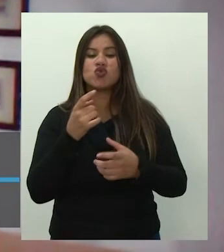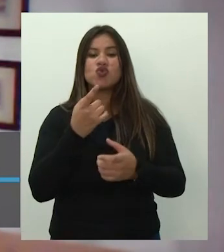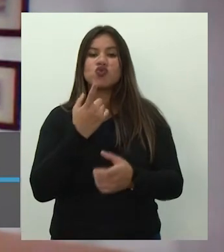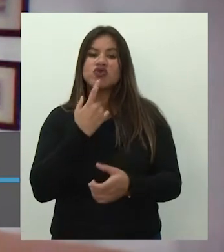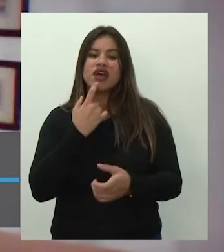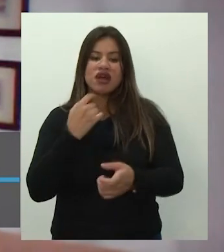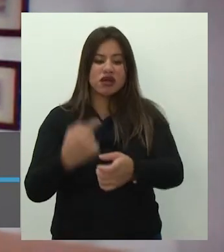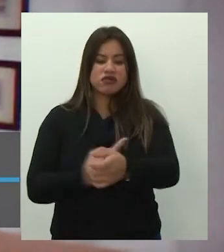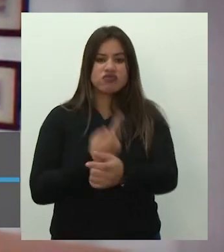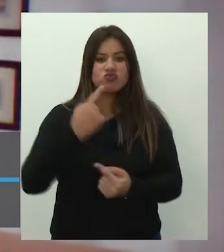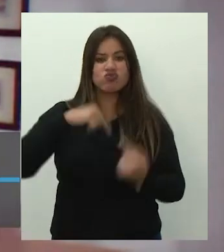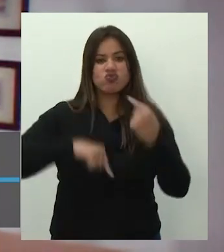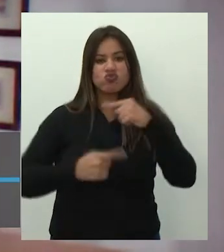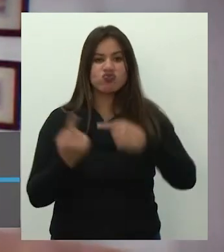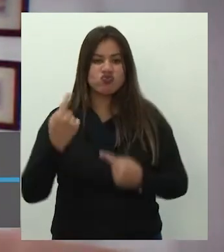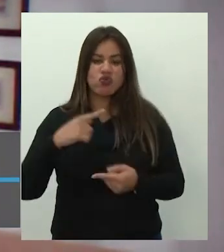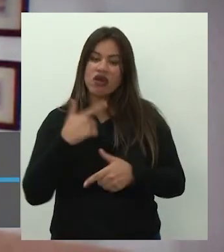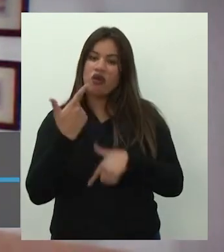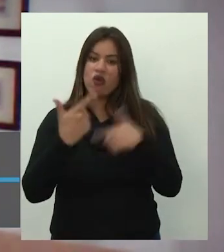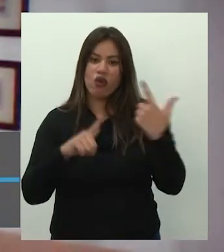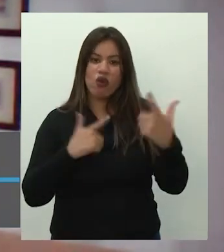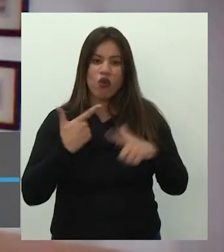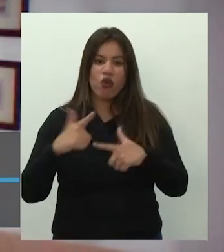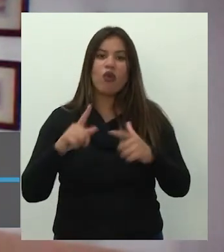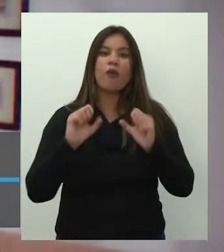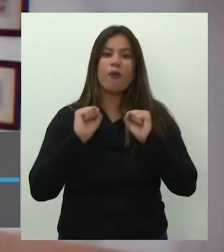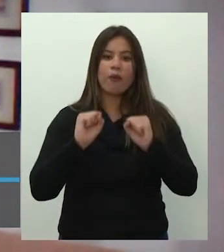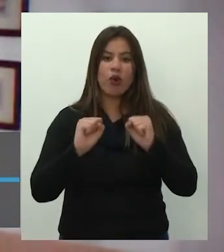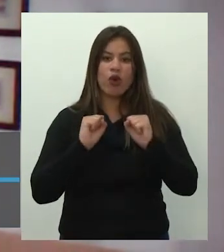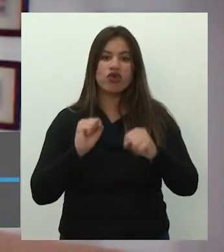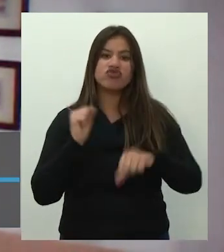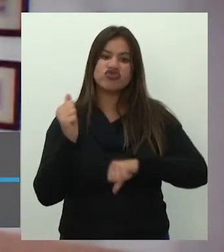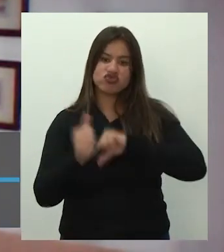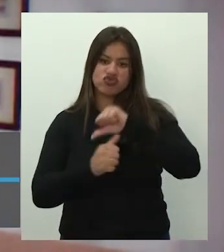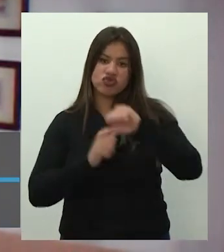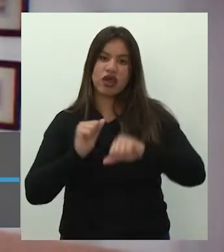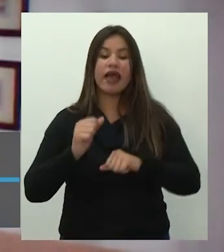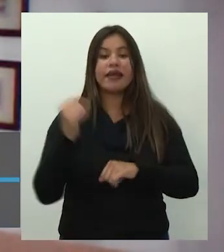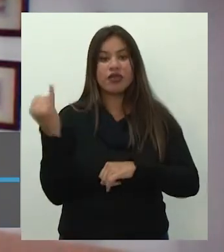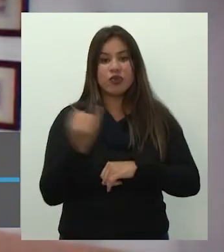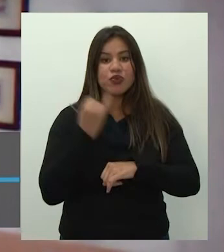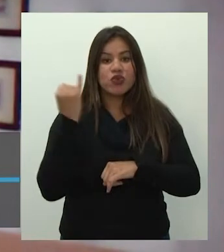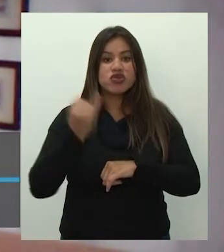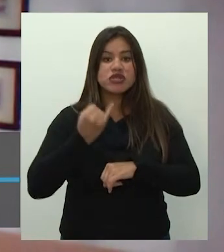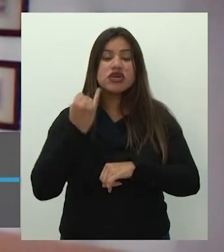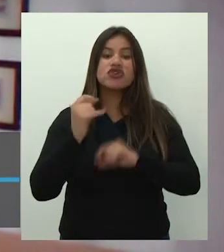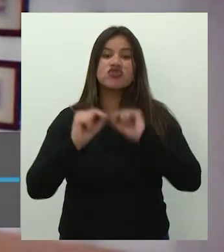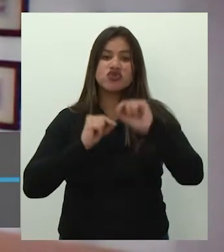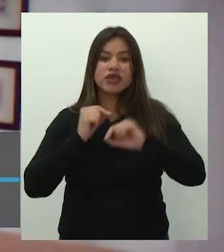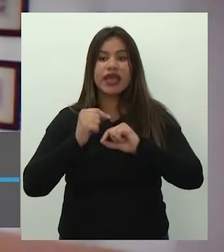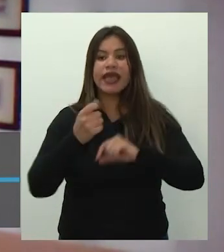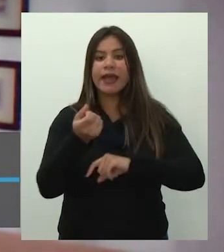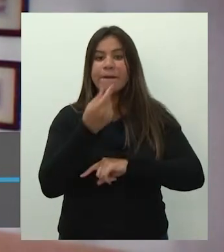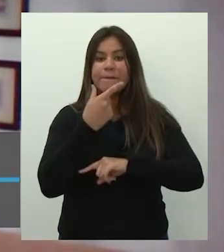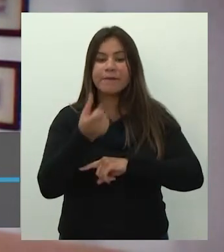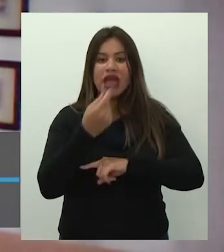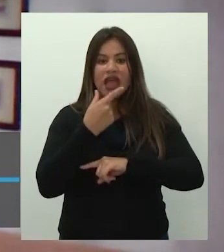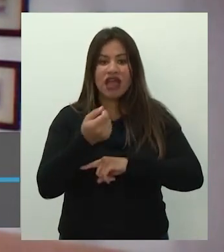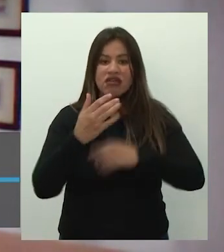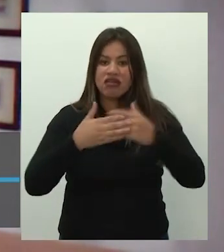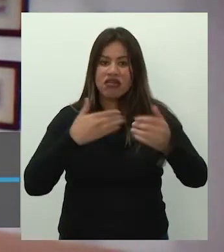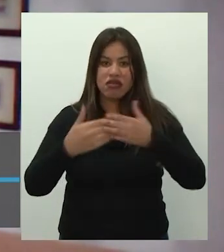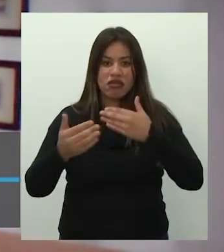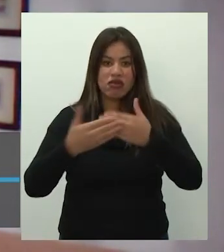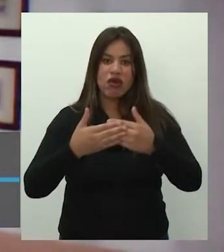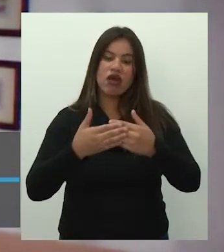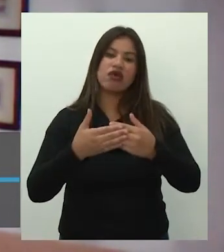sangue, enfim, outras coisas podem acontecer, então é muito importante não também fazer uso